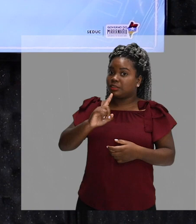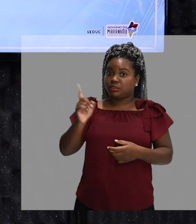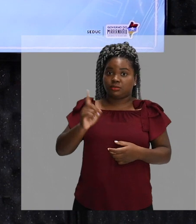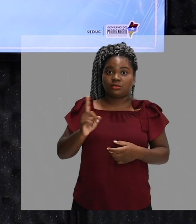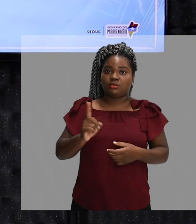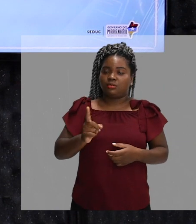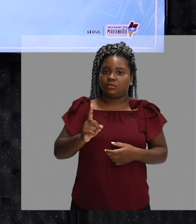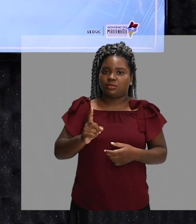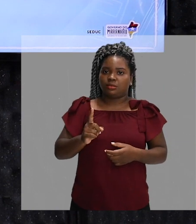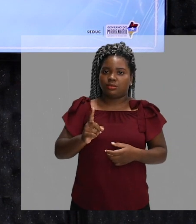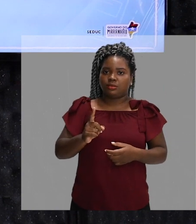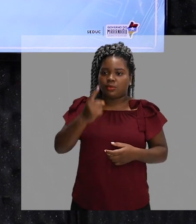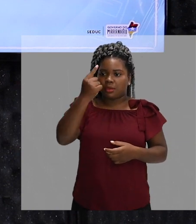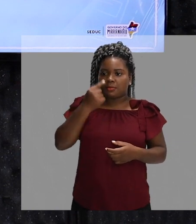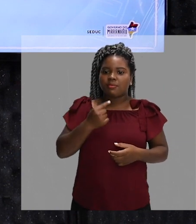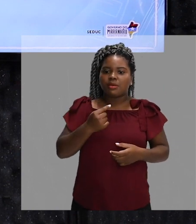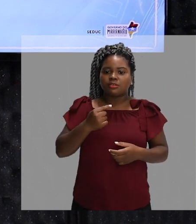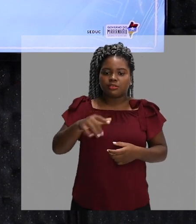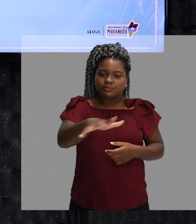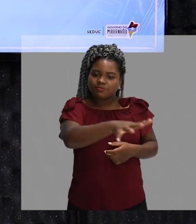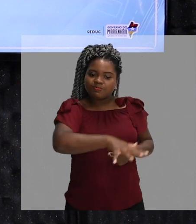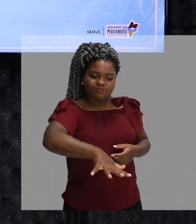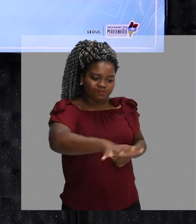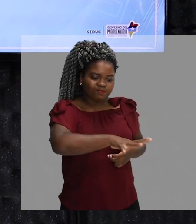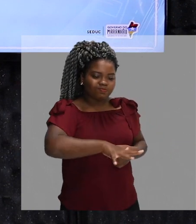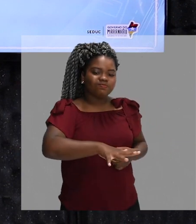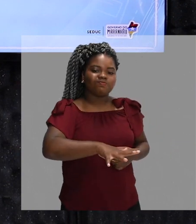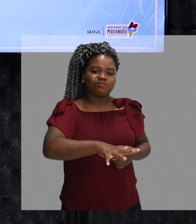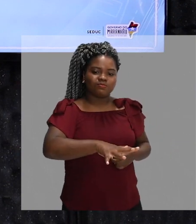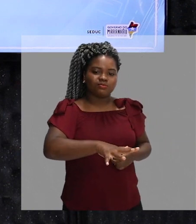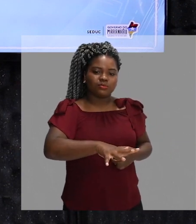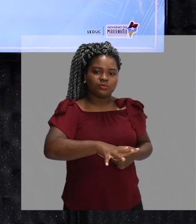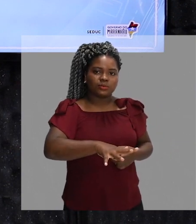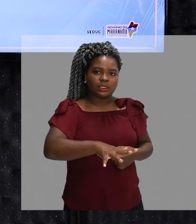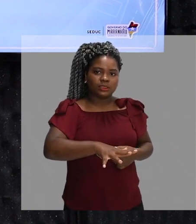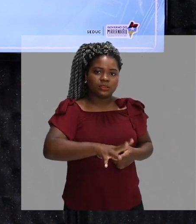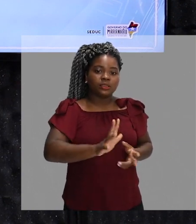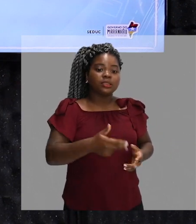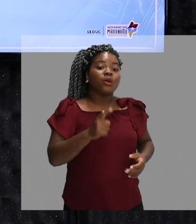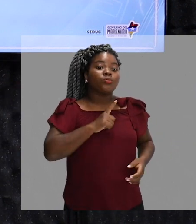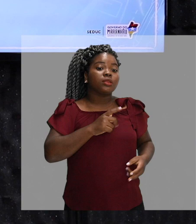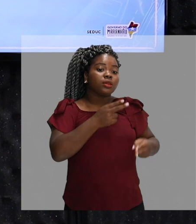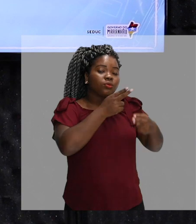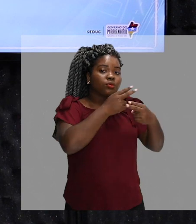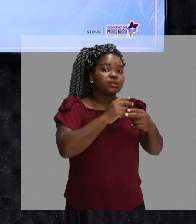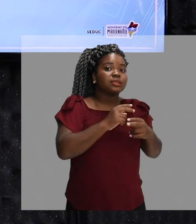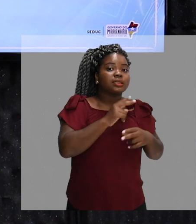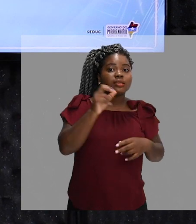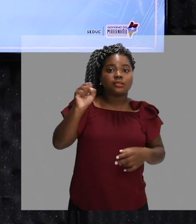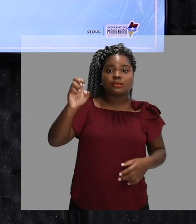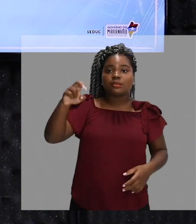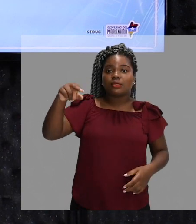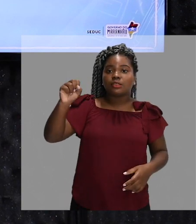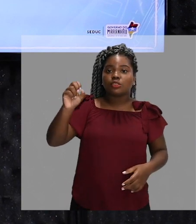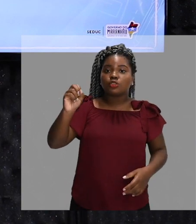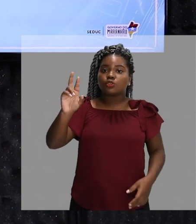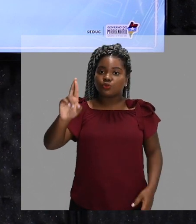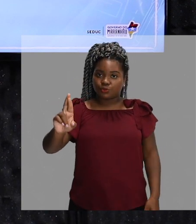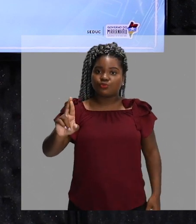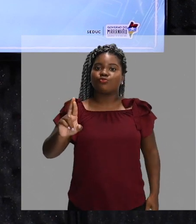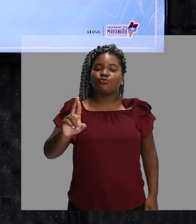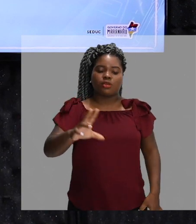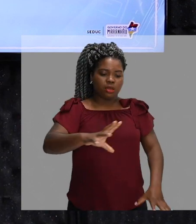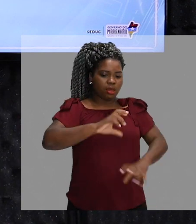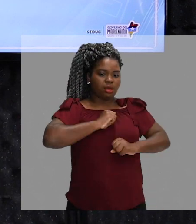de elevada altitude. E ela é captada por meio de sensores. Um sensor,